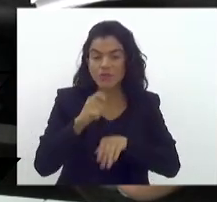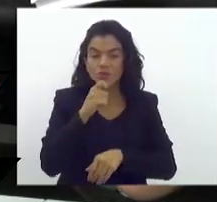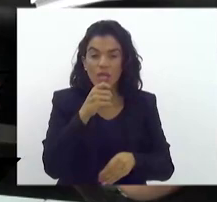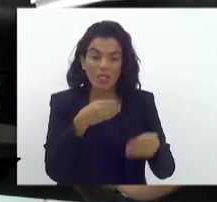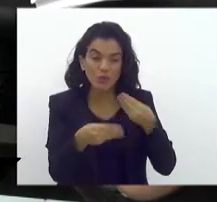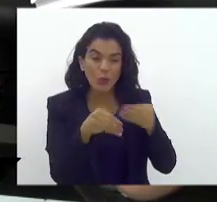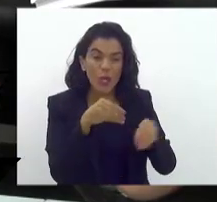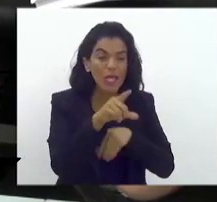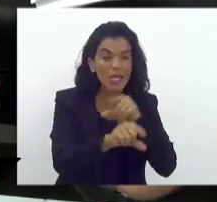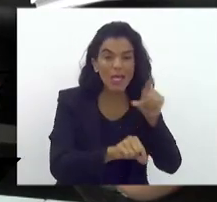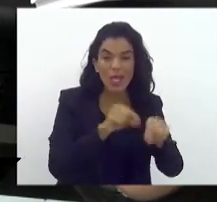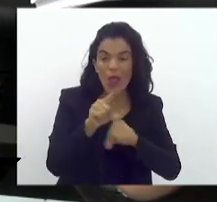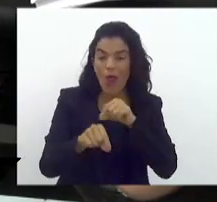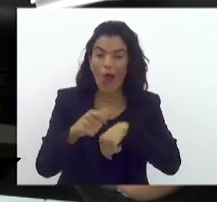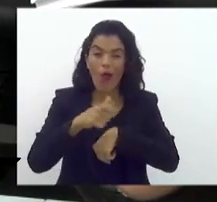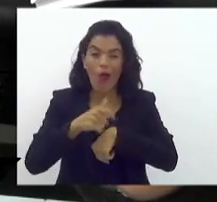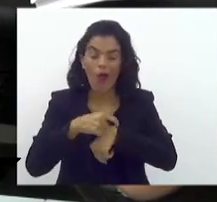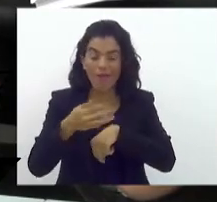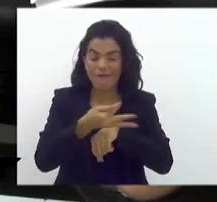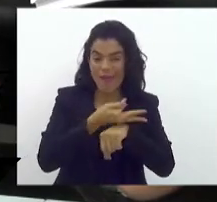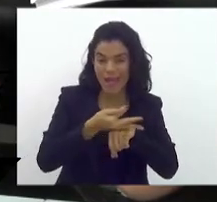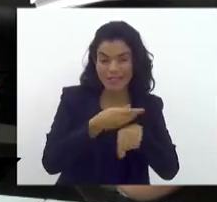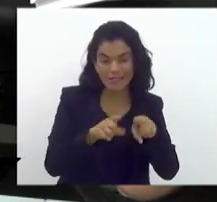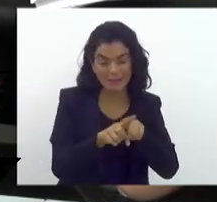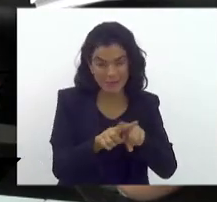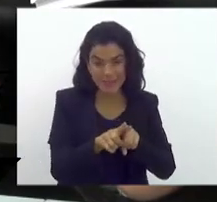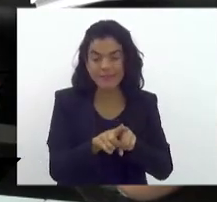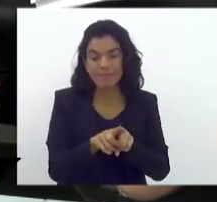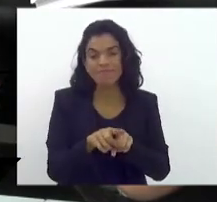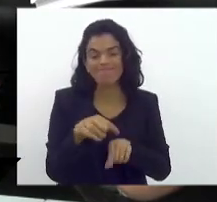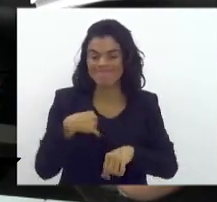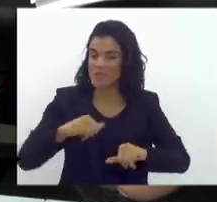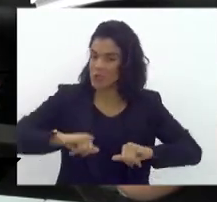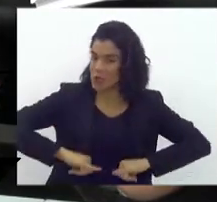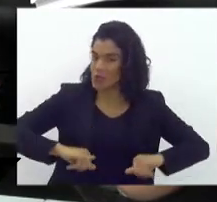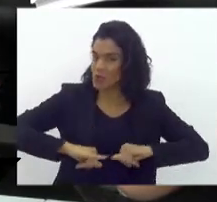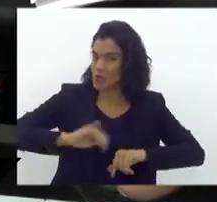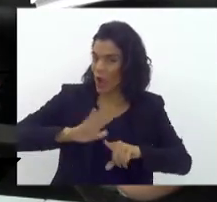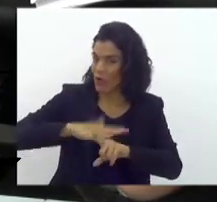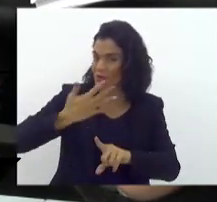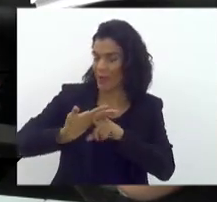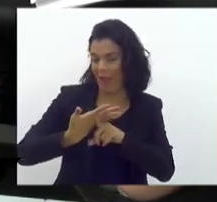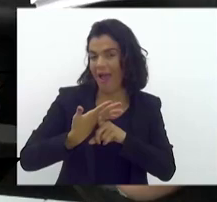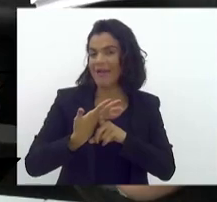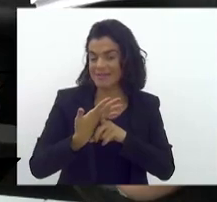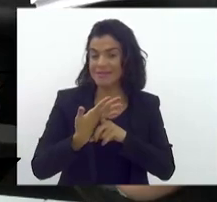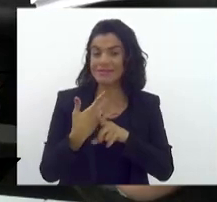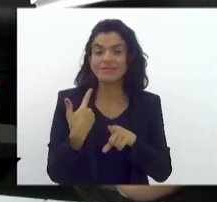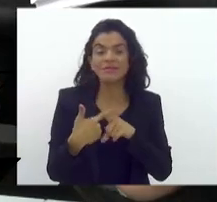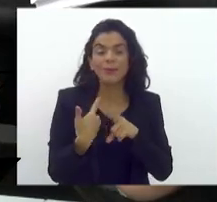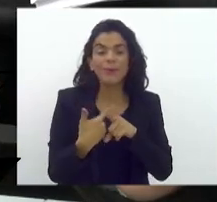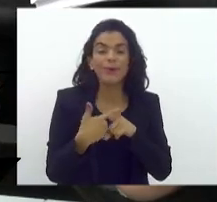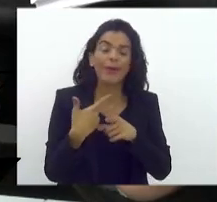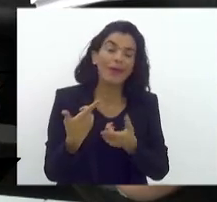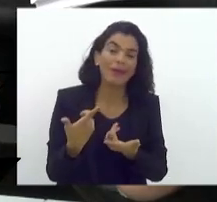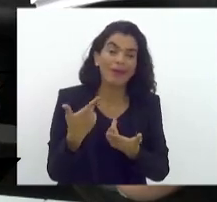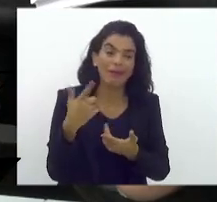de escolher o período que vai tirar férias, etc., sofrem em especial com isso, muitas vezes configurando até uma dificuldade no